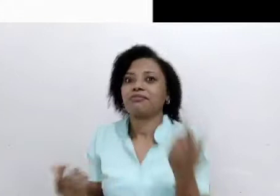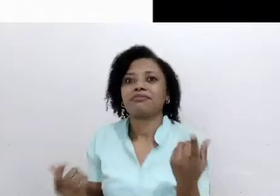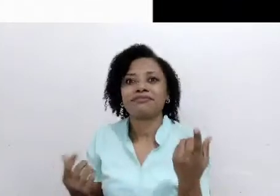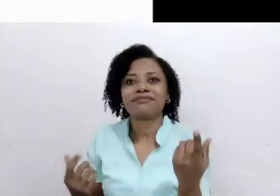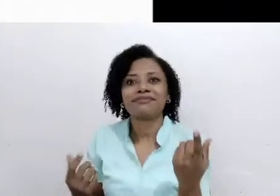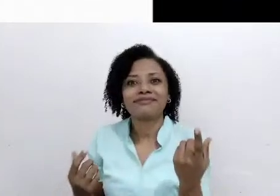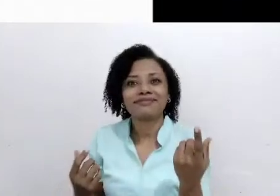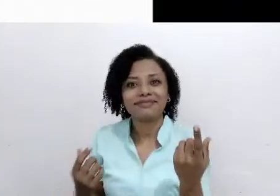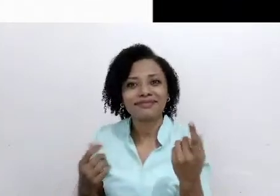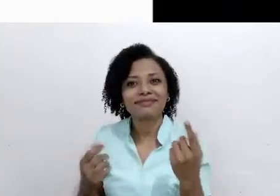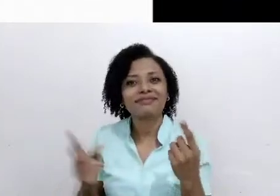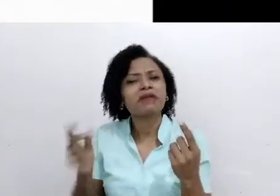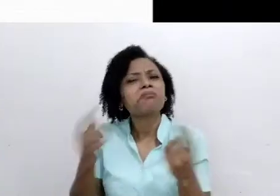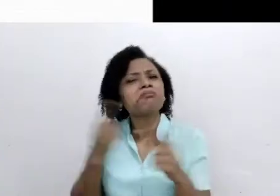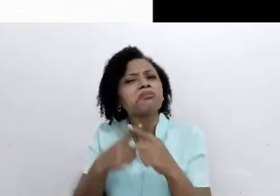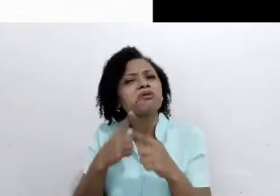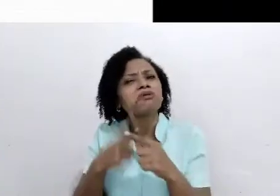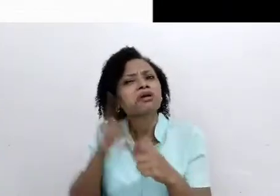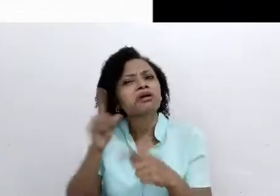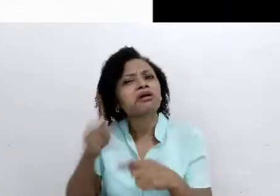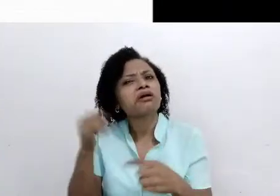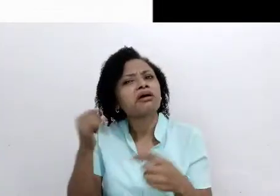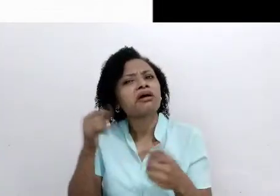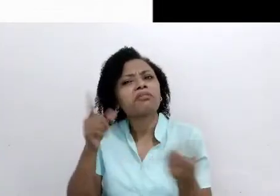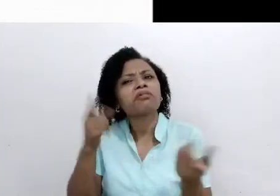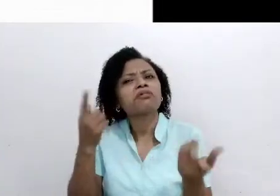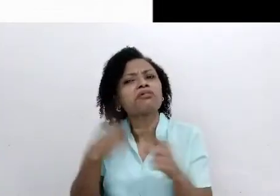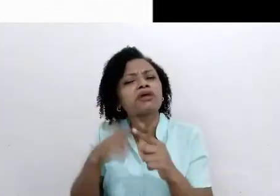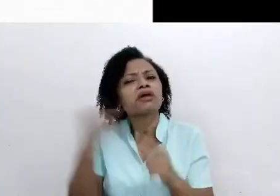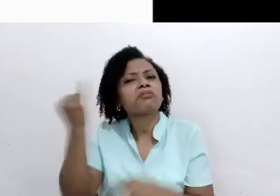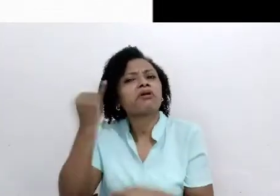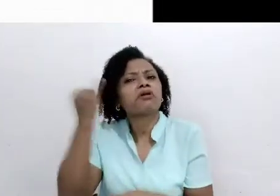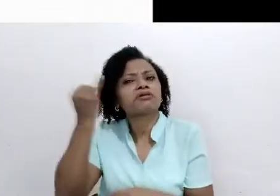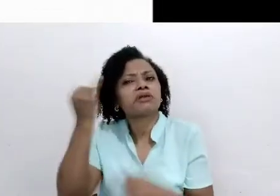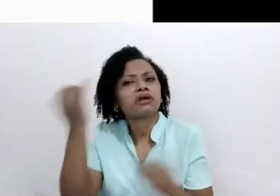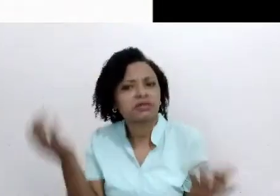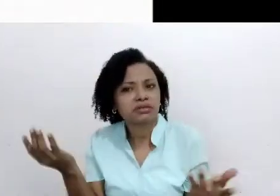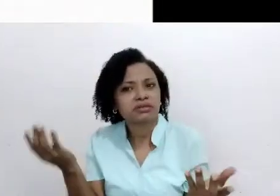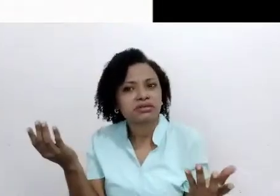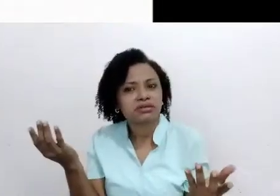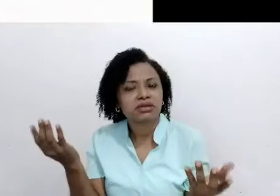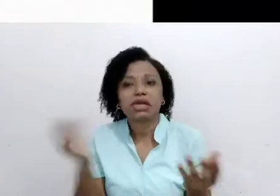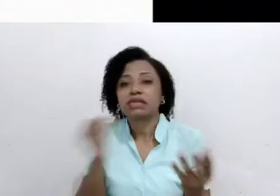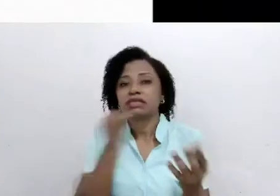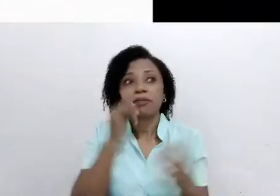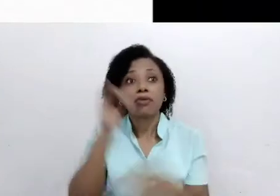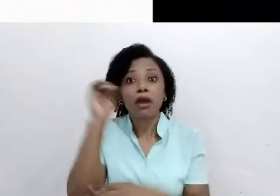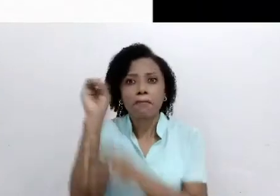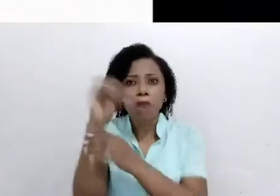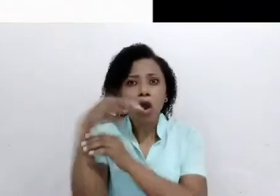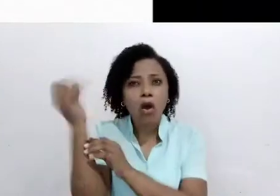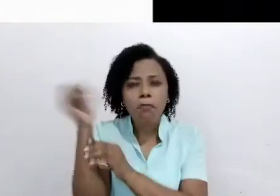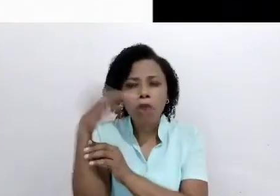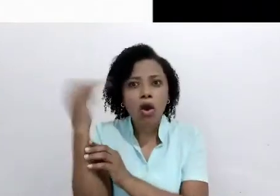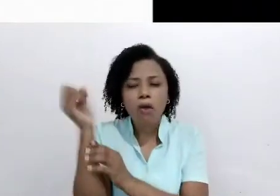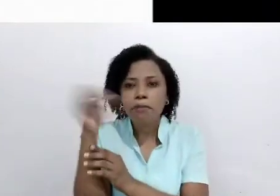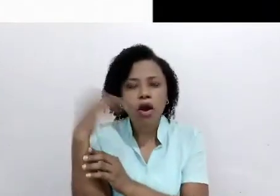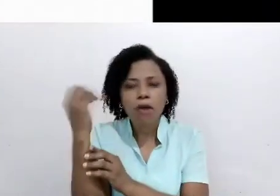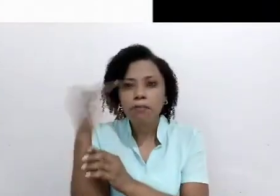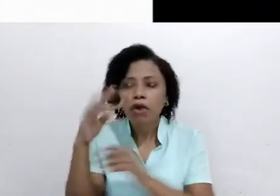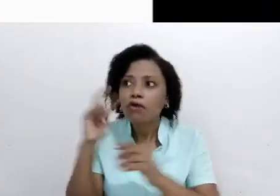invertida. E onde é que isso daqui é importante? Na frente dos carros de segurança, como